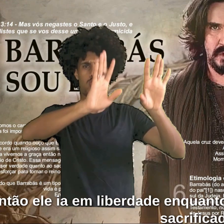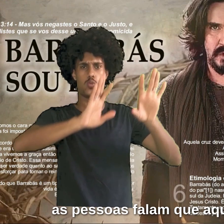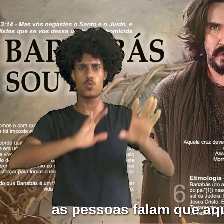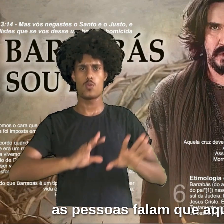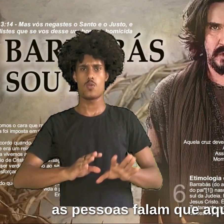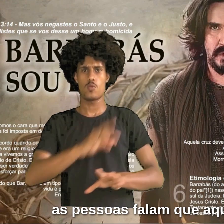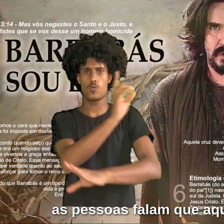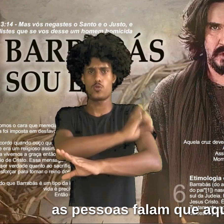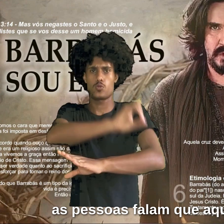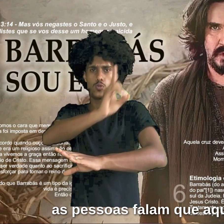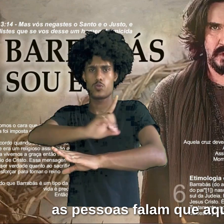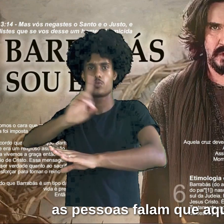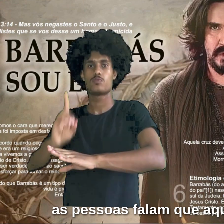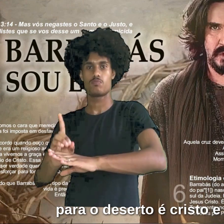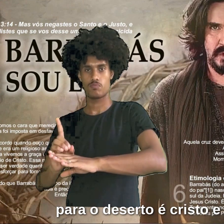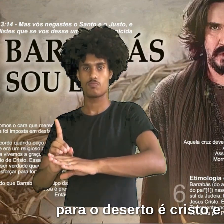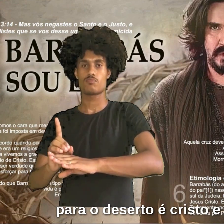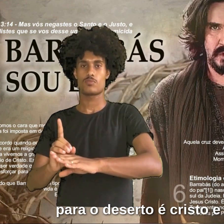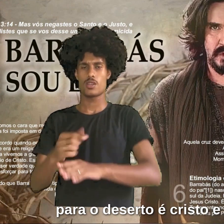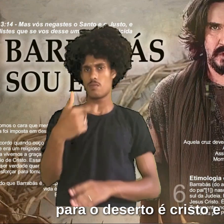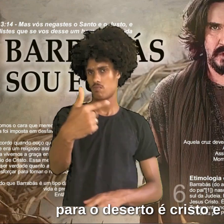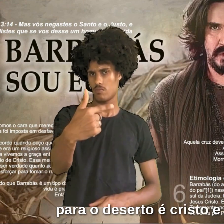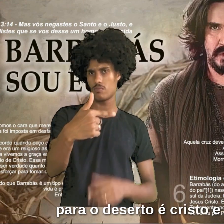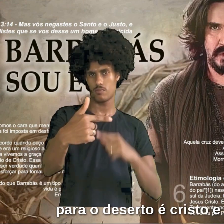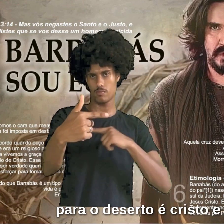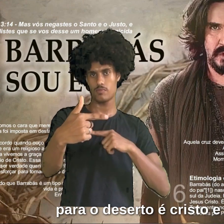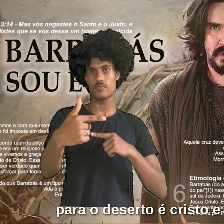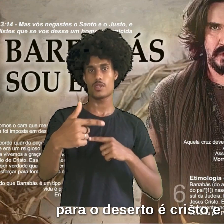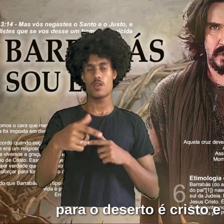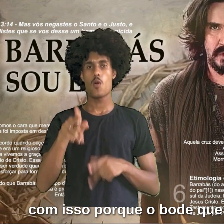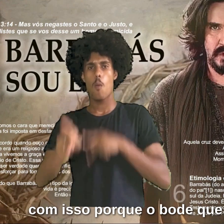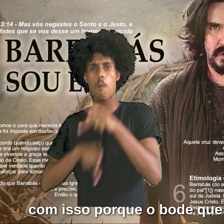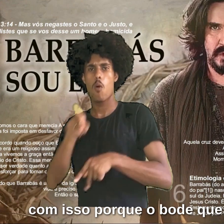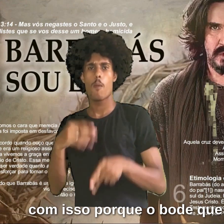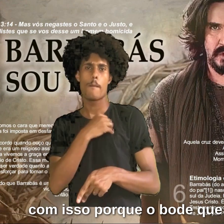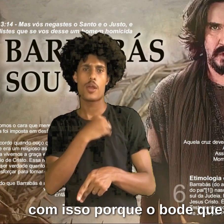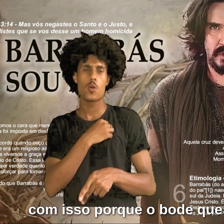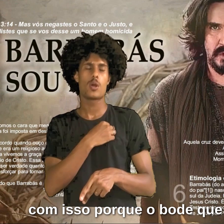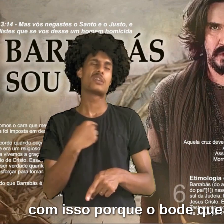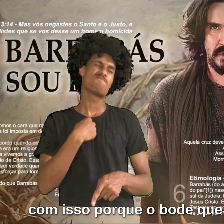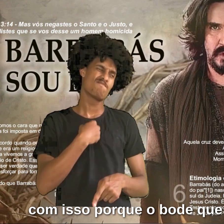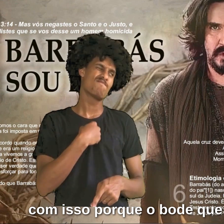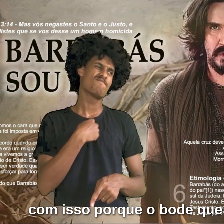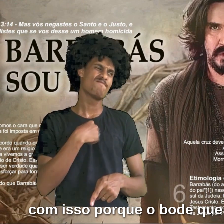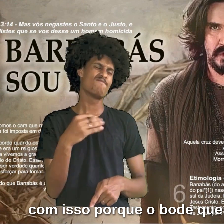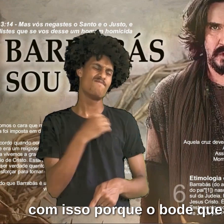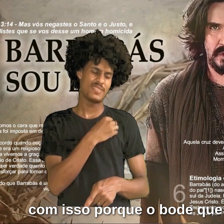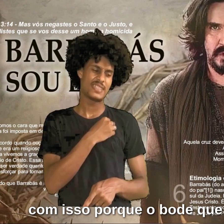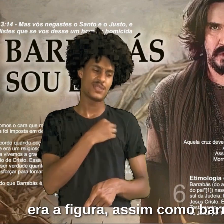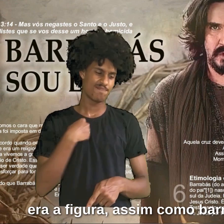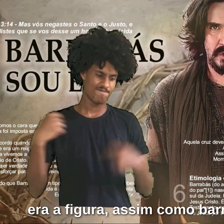era sacrificado. As pessoas falam que aquele bode que ia para o deserto é Cristo. E eu não concordo com isso. Porque o bode que era sacrificado